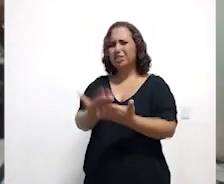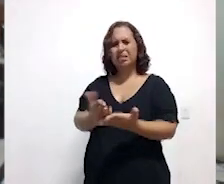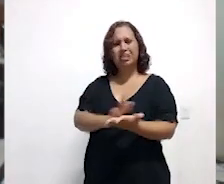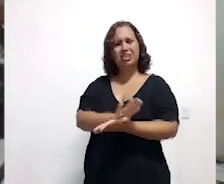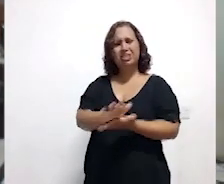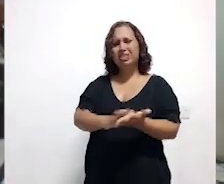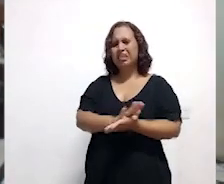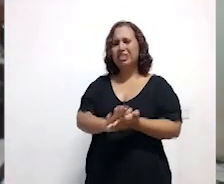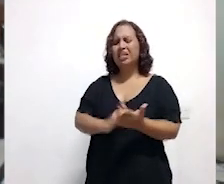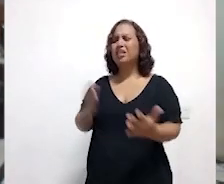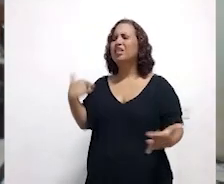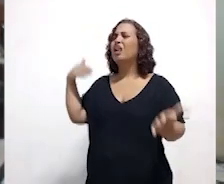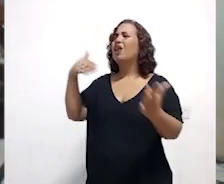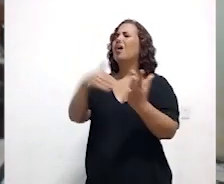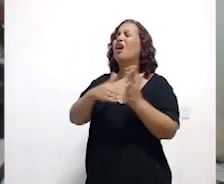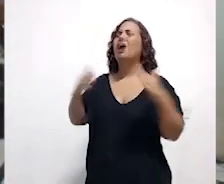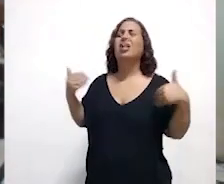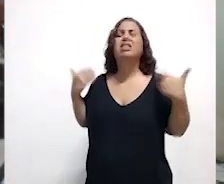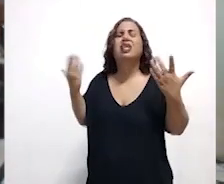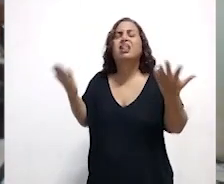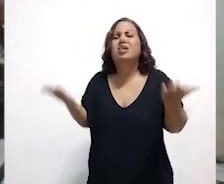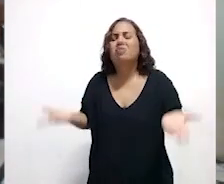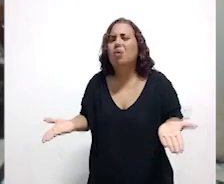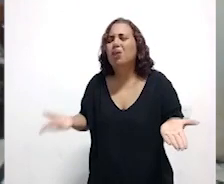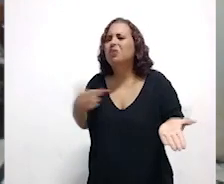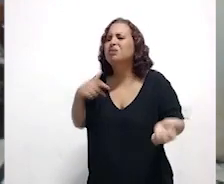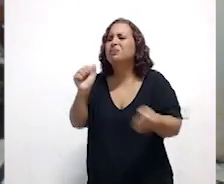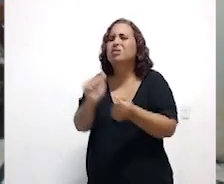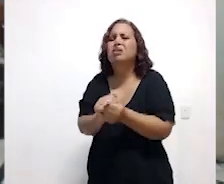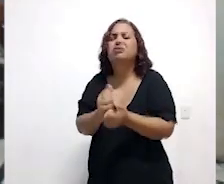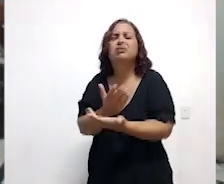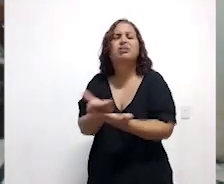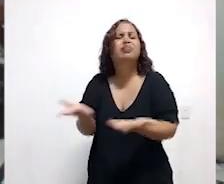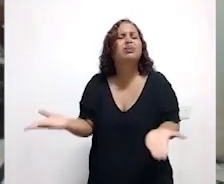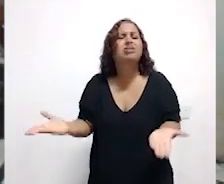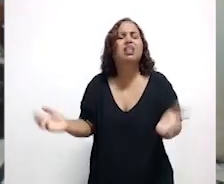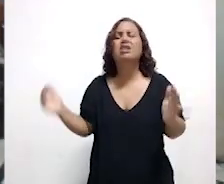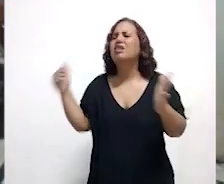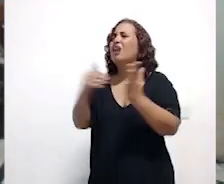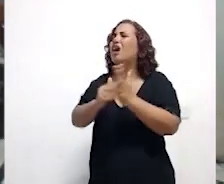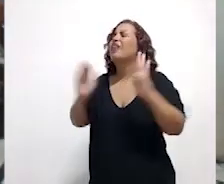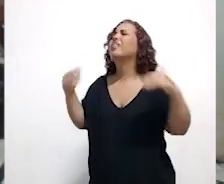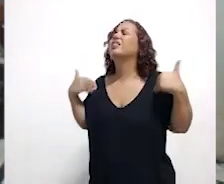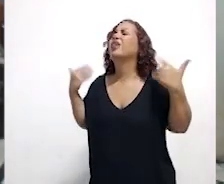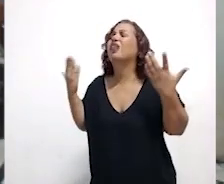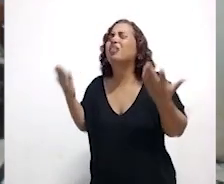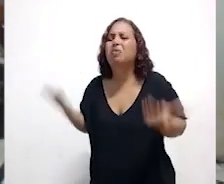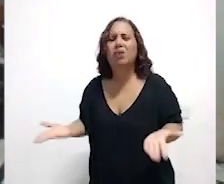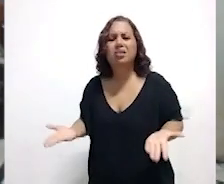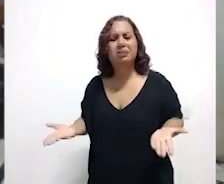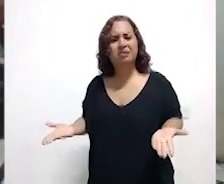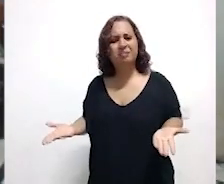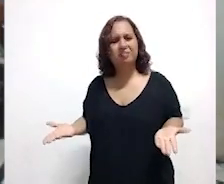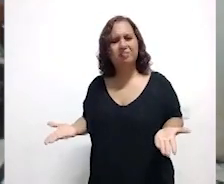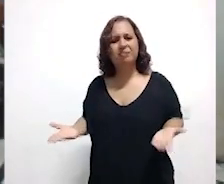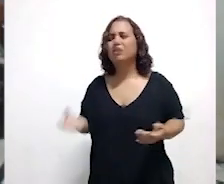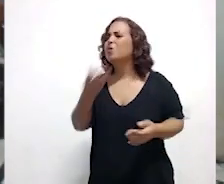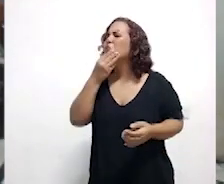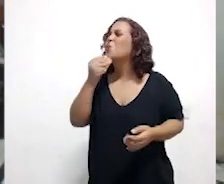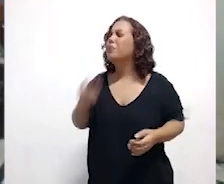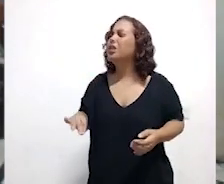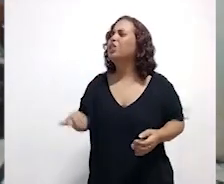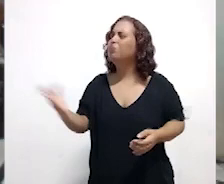quando estarei com vocês? Até quando terei de suportá-los? Tragam-me o menino.